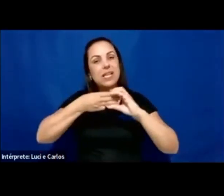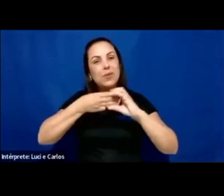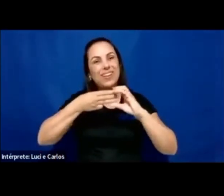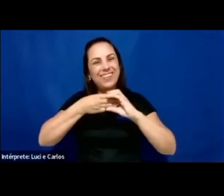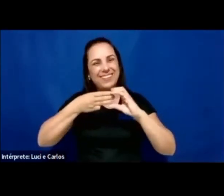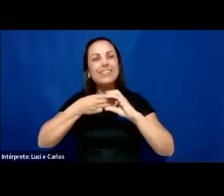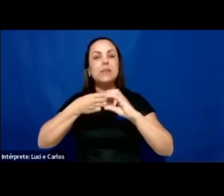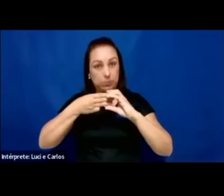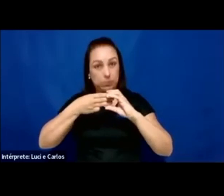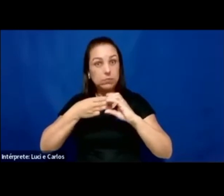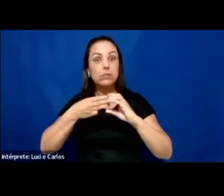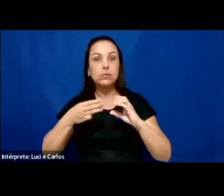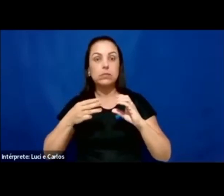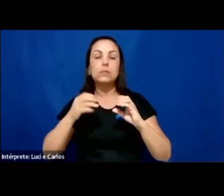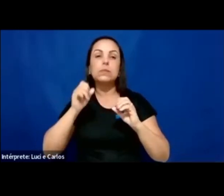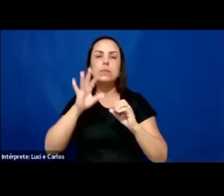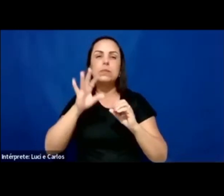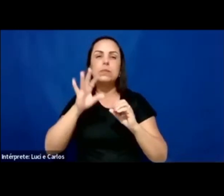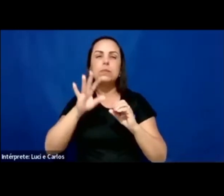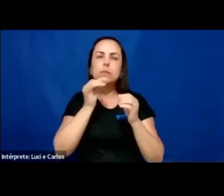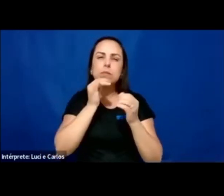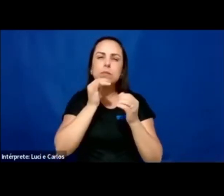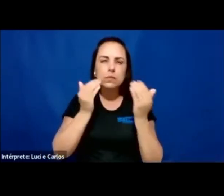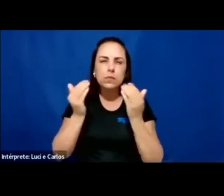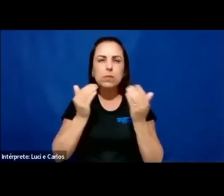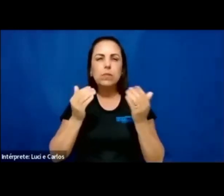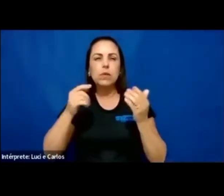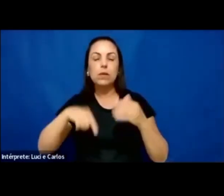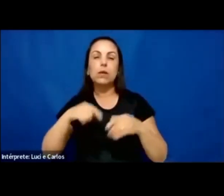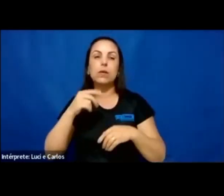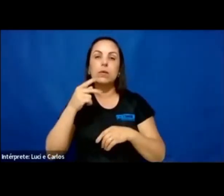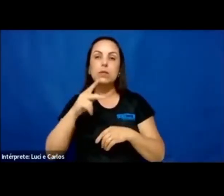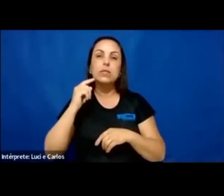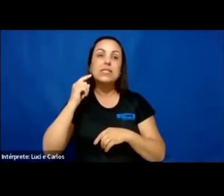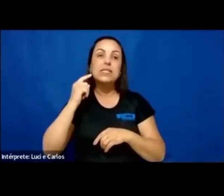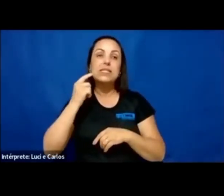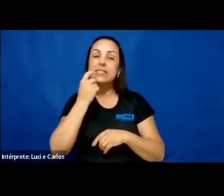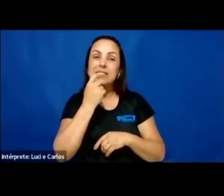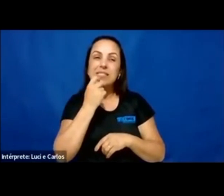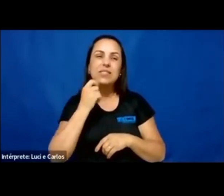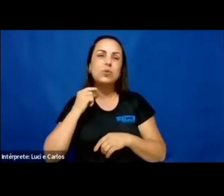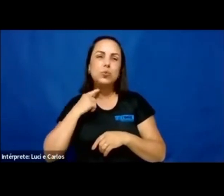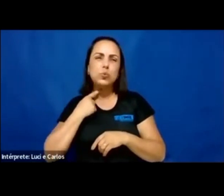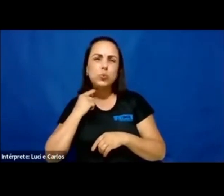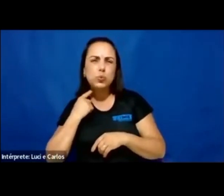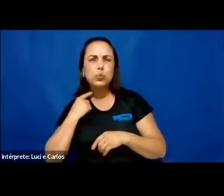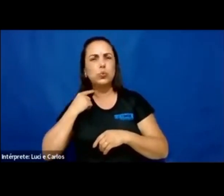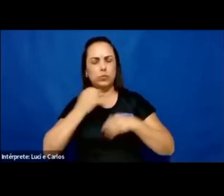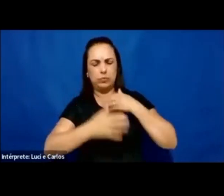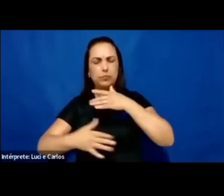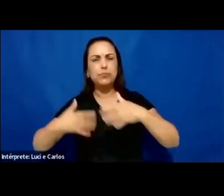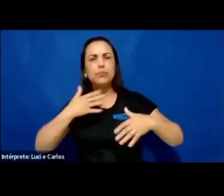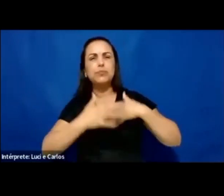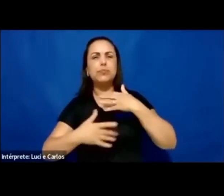ataca. Agora você imagina que aquele aquário está sujo e o peixe está lá dentro e o que entrar lá dentro ele não vai